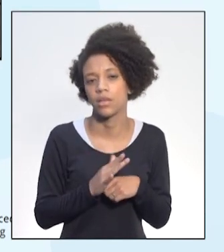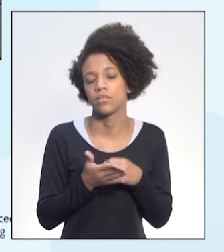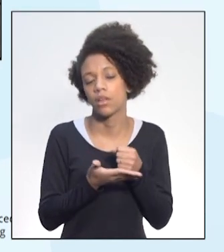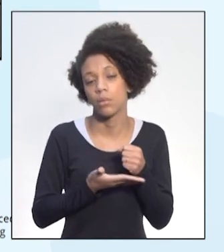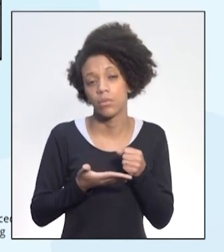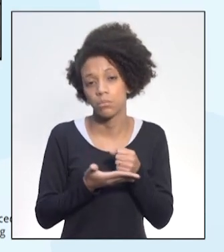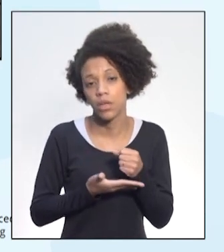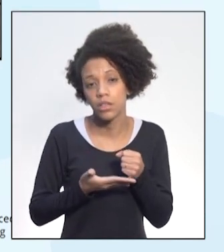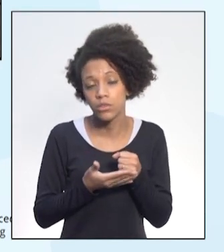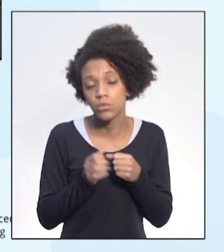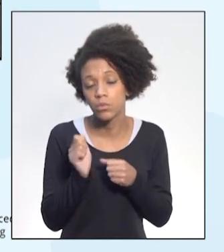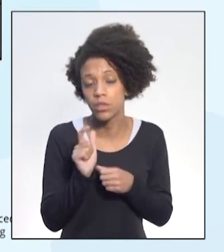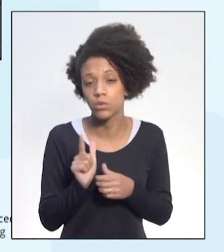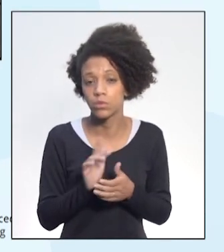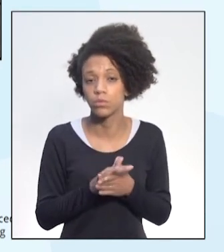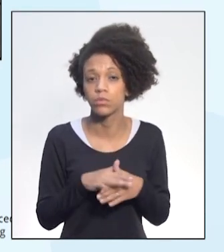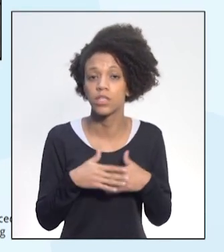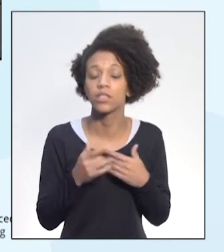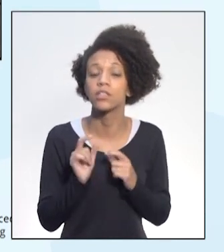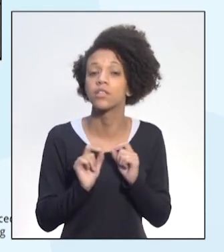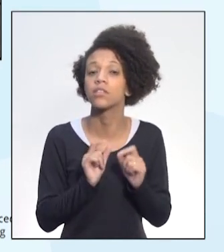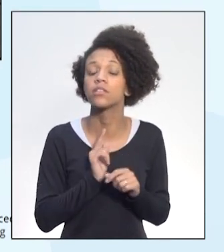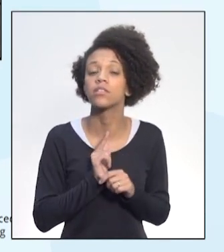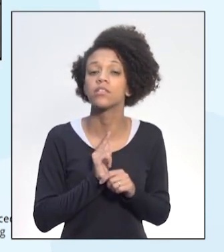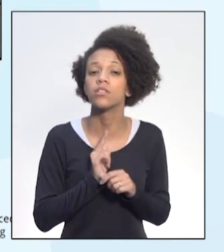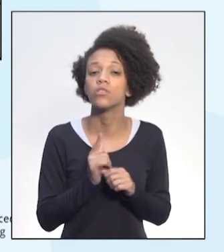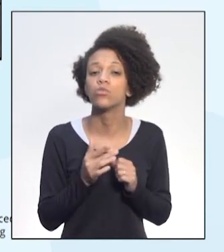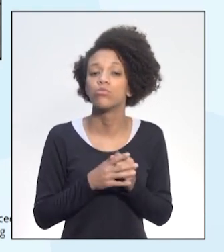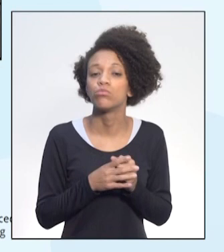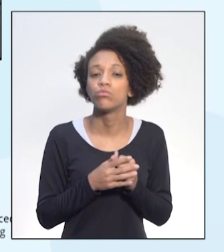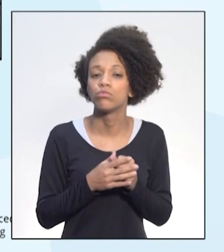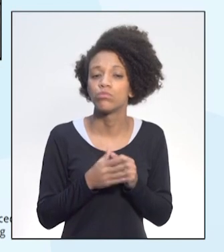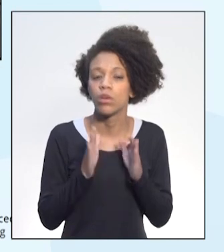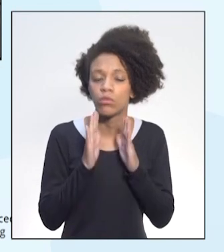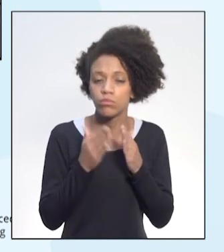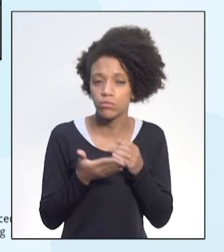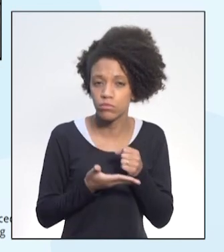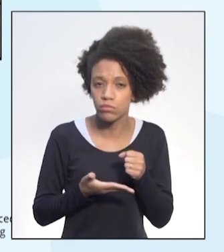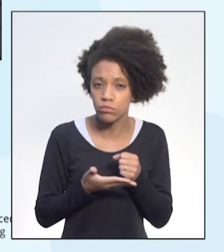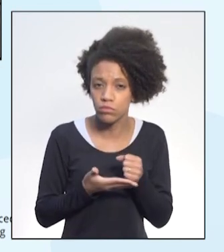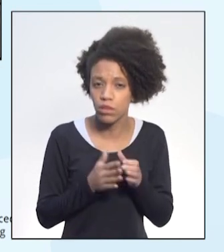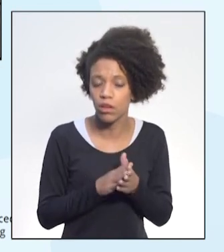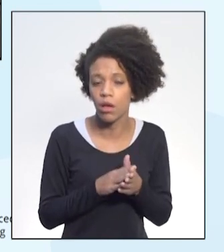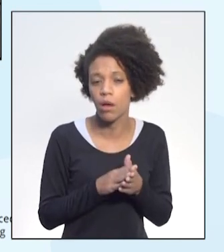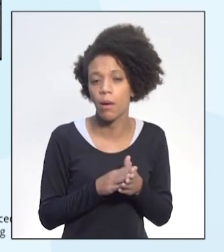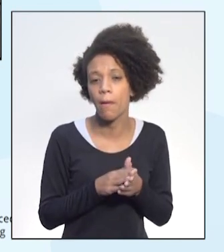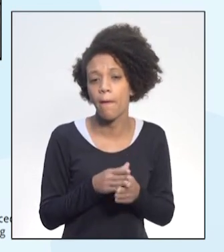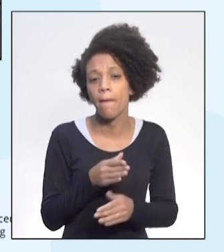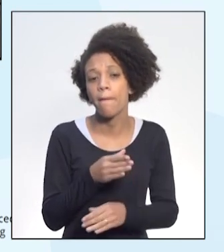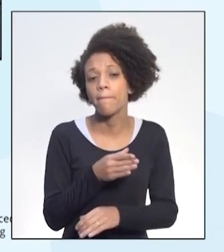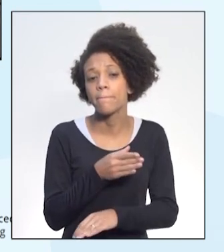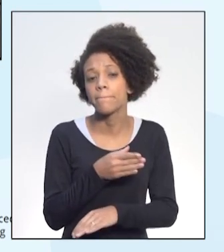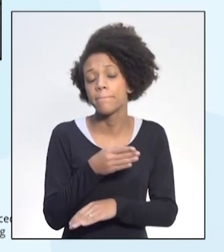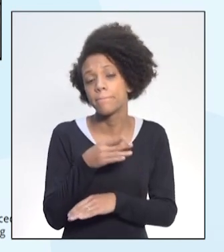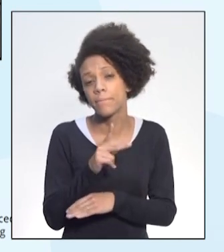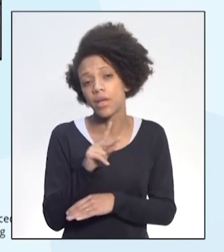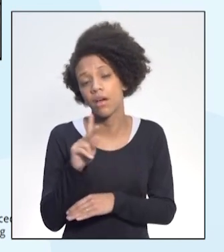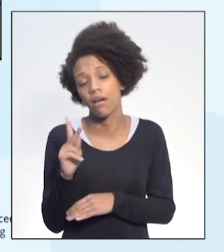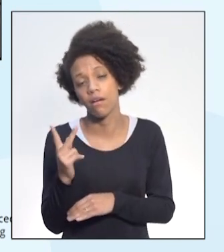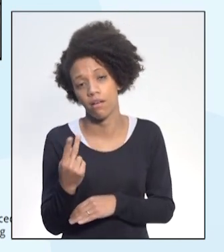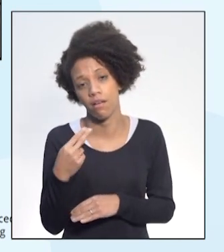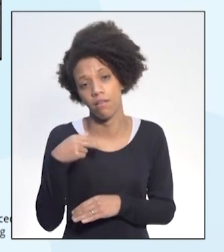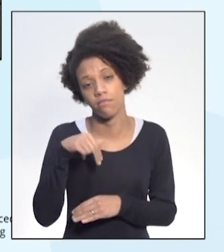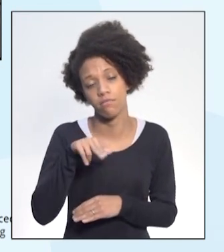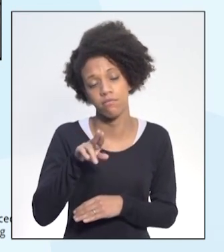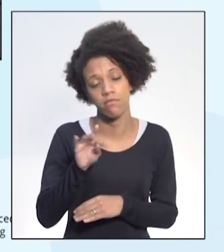básica, que é o azul. E quem está no centro ali, o pH em torno de 7, é um pH neutro. Se vocês